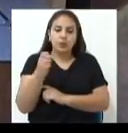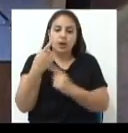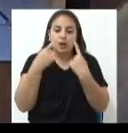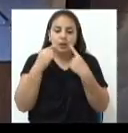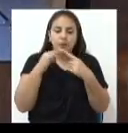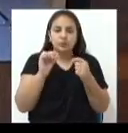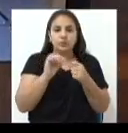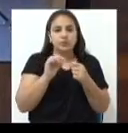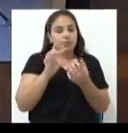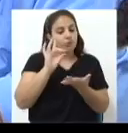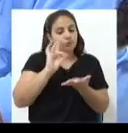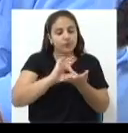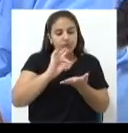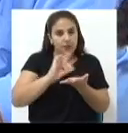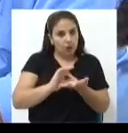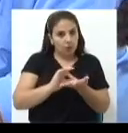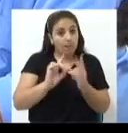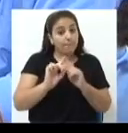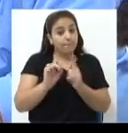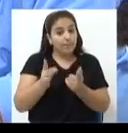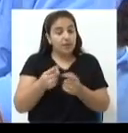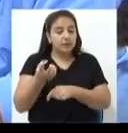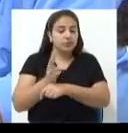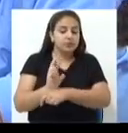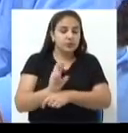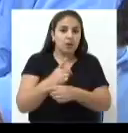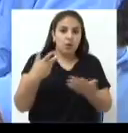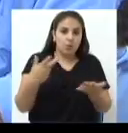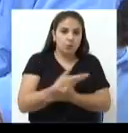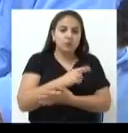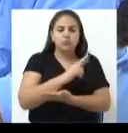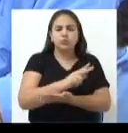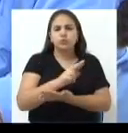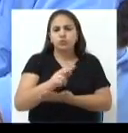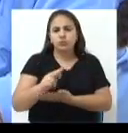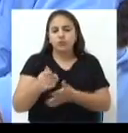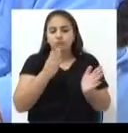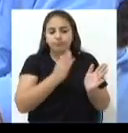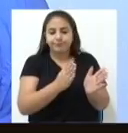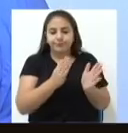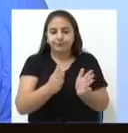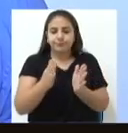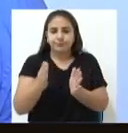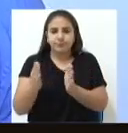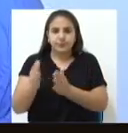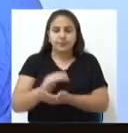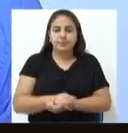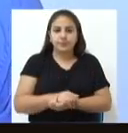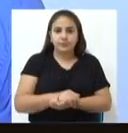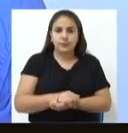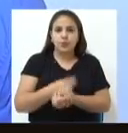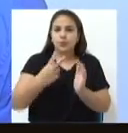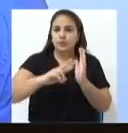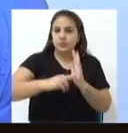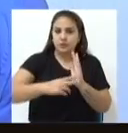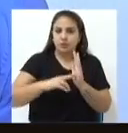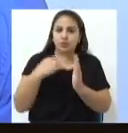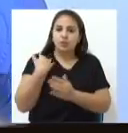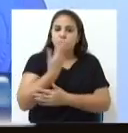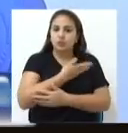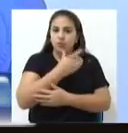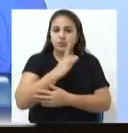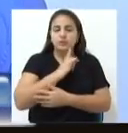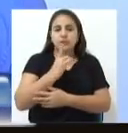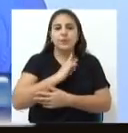apresentadas não são concretas e a fiscalização acontece em diversas etapas. Sobre as denúncias do sindicato, que nós temos a dizer